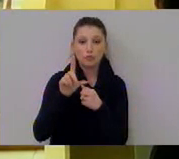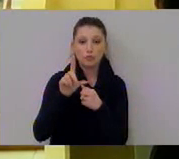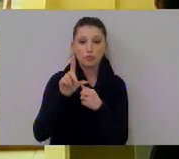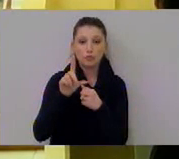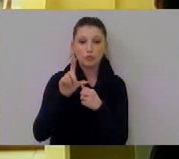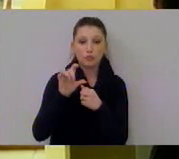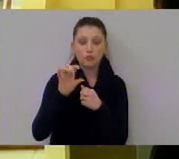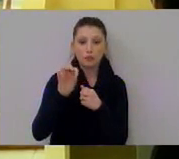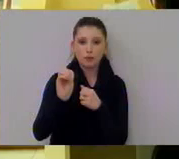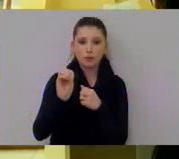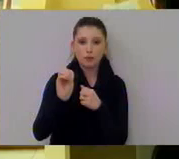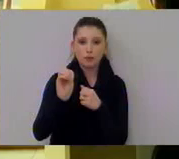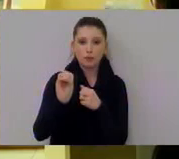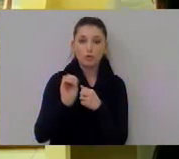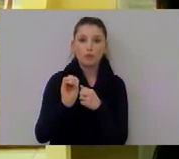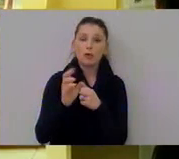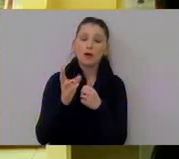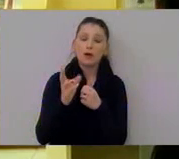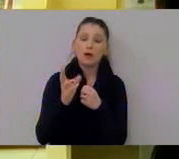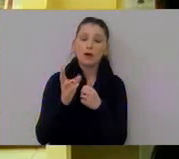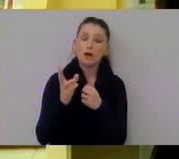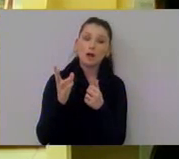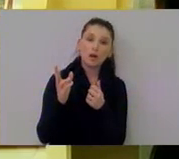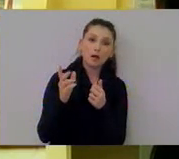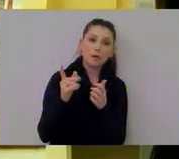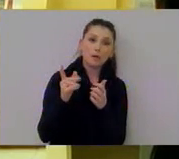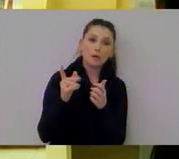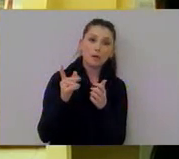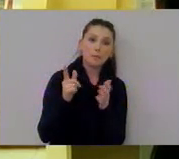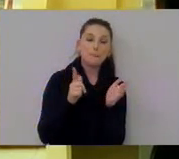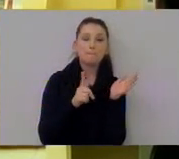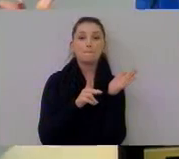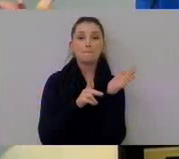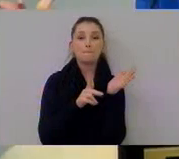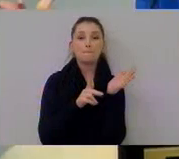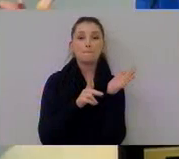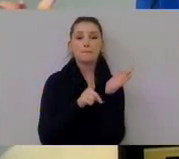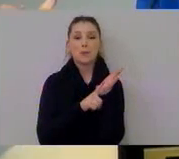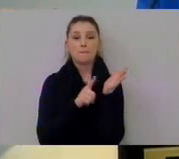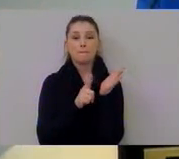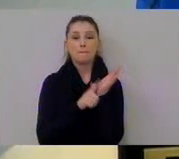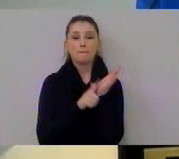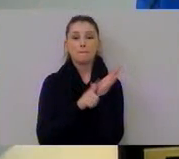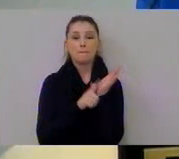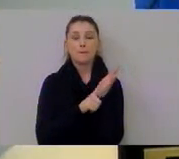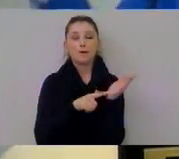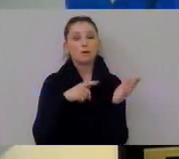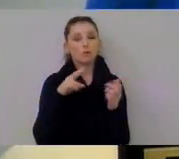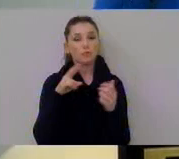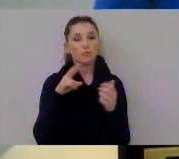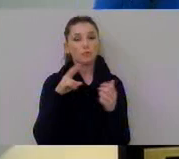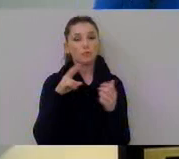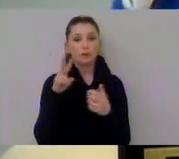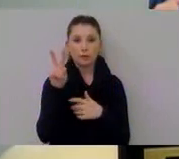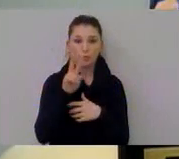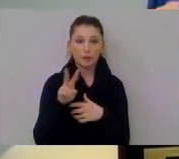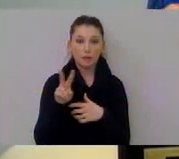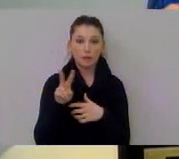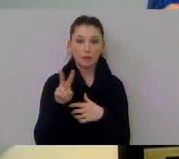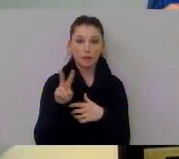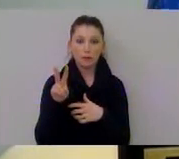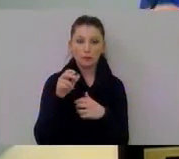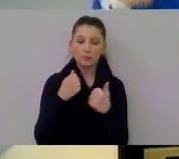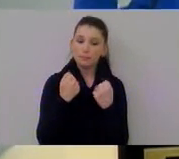é justamente fazer esse elo de ligação. Nós não